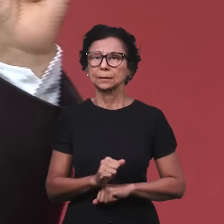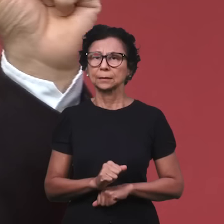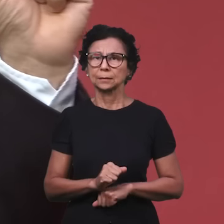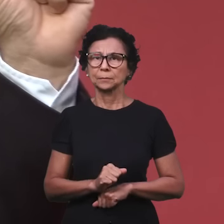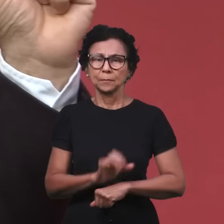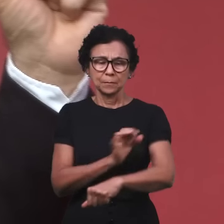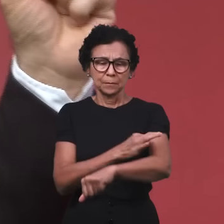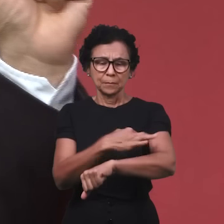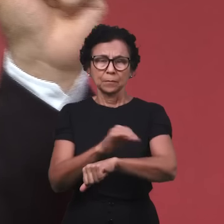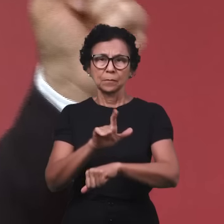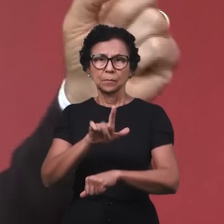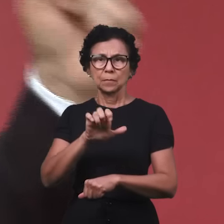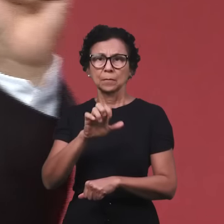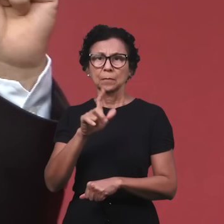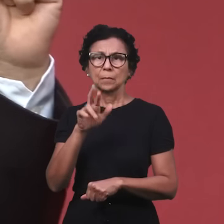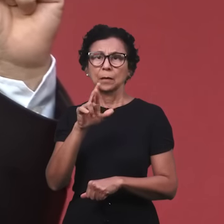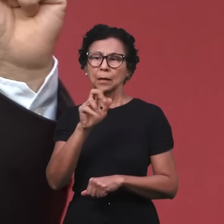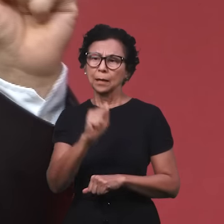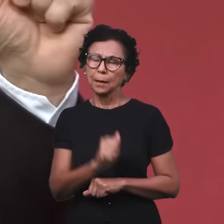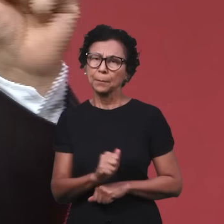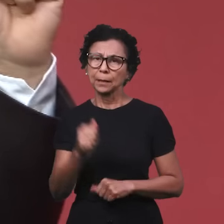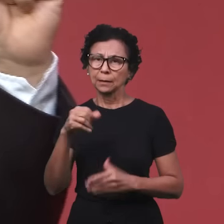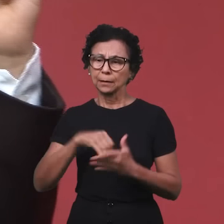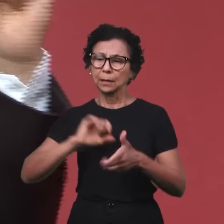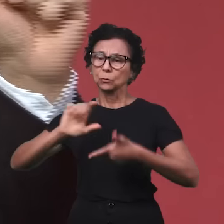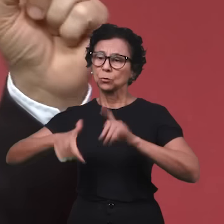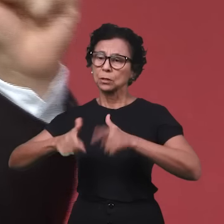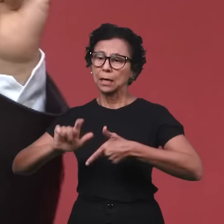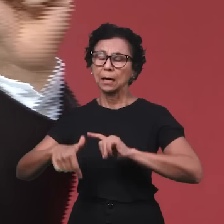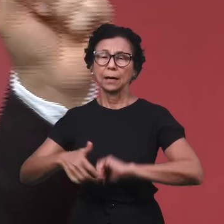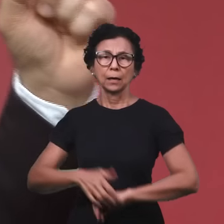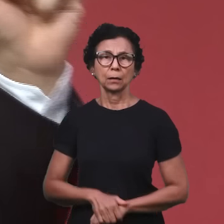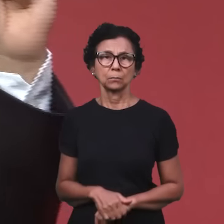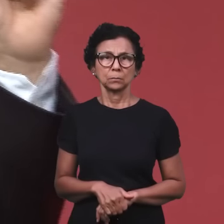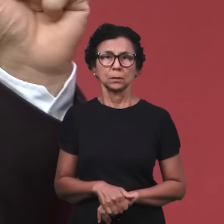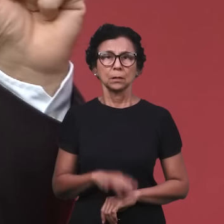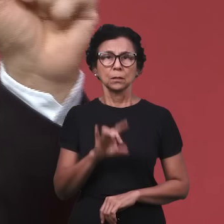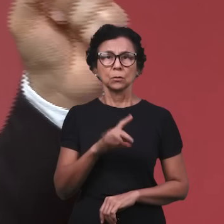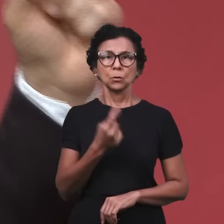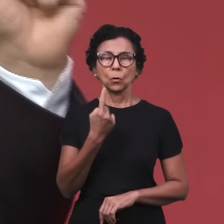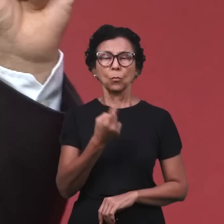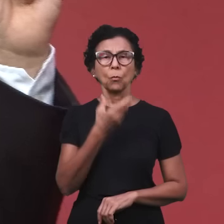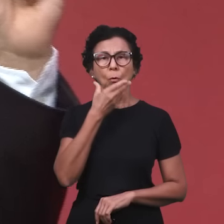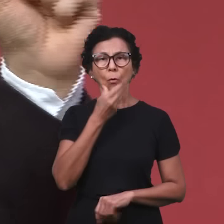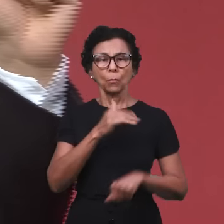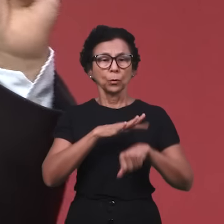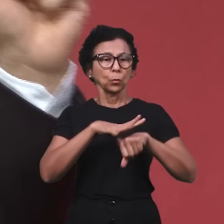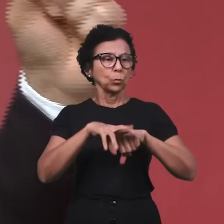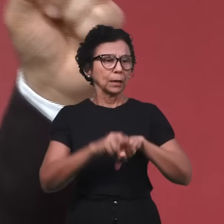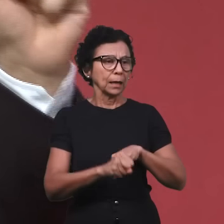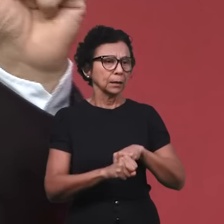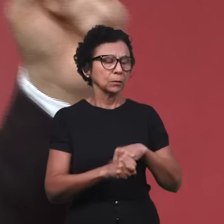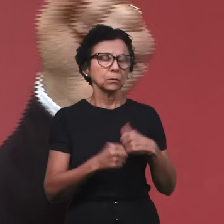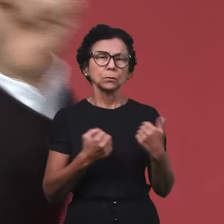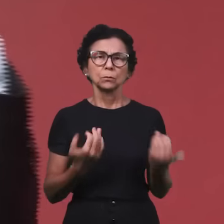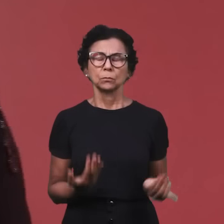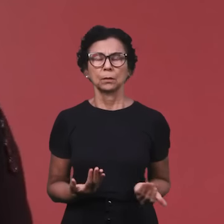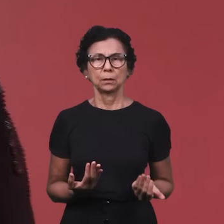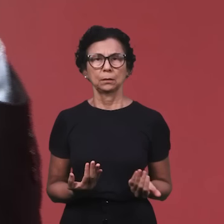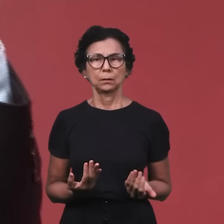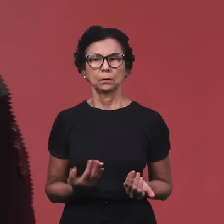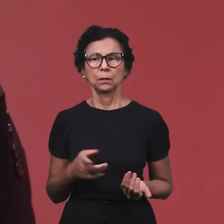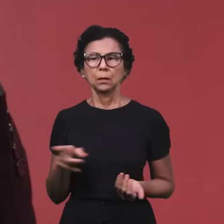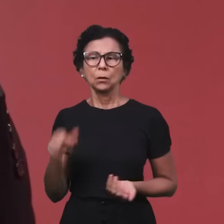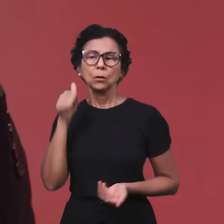foram curados, senão Naamã, Ciro. Por que aquela menina falou que Naamã ia ser curado se nunca houve cura de leproso em